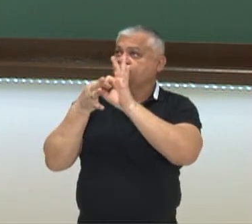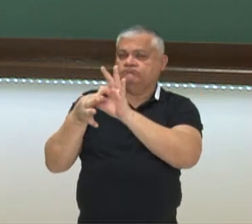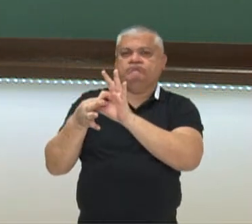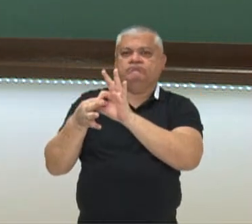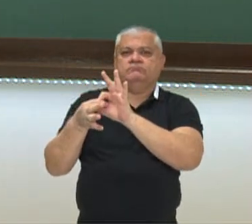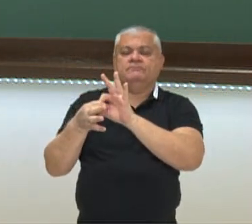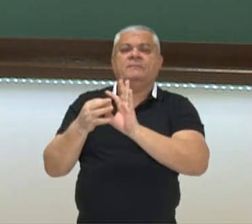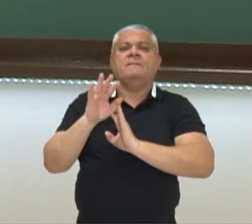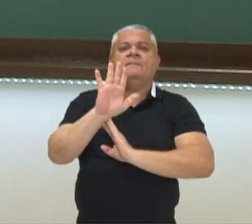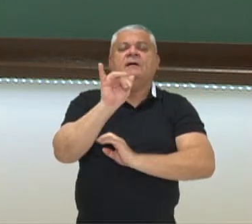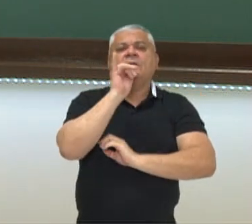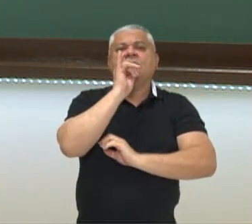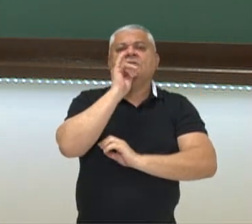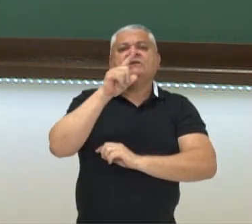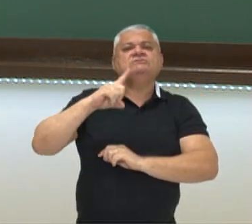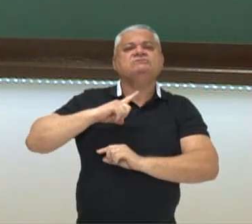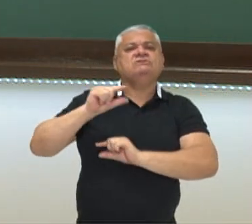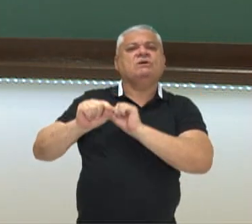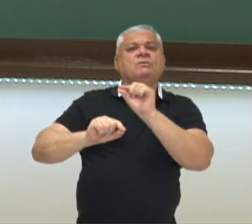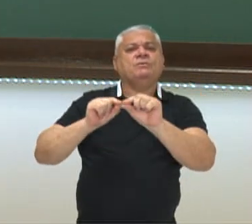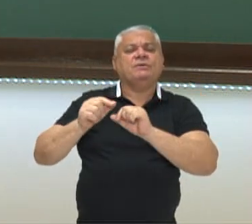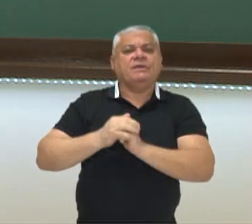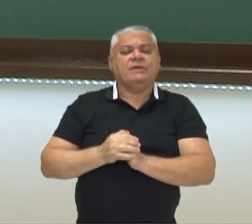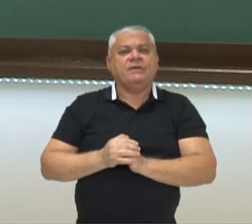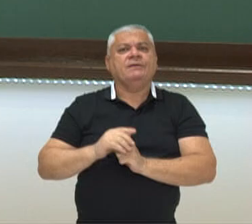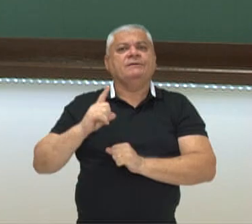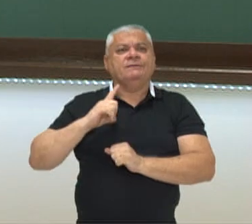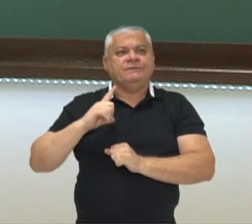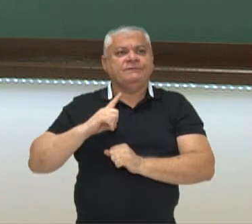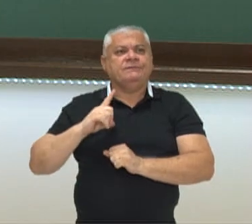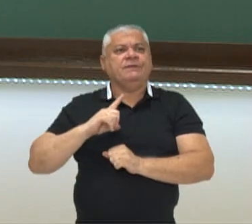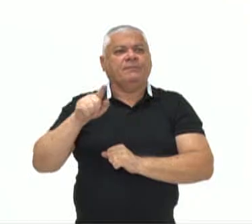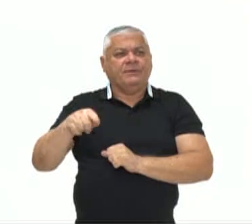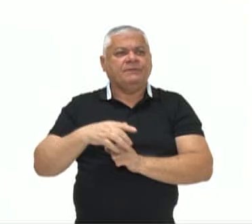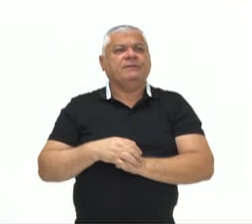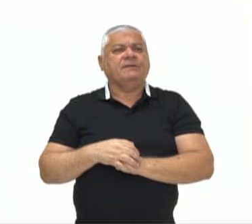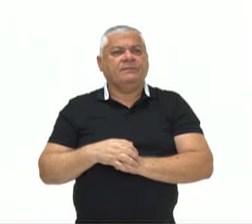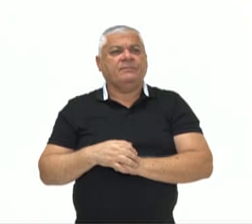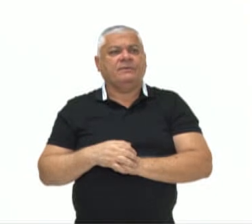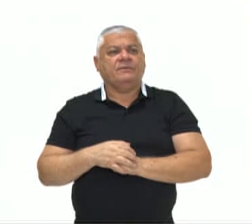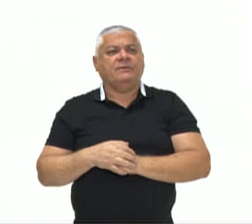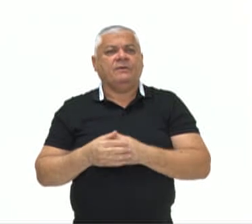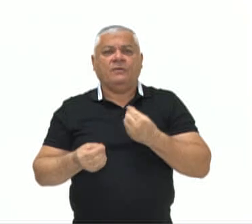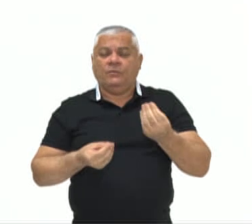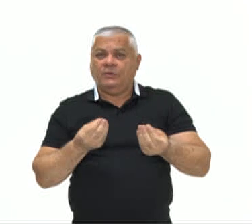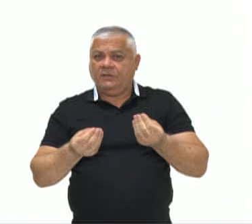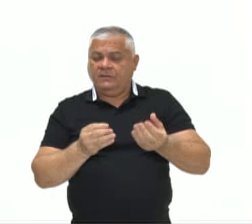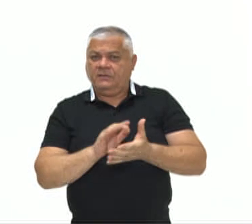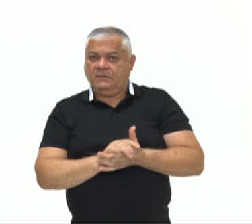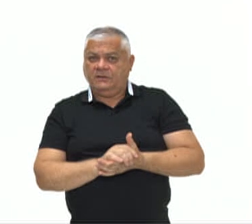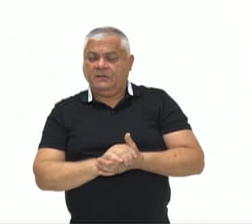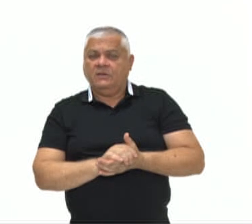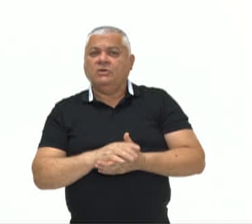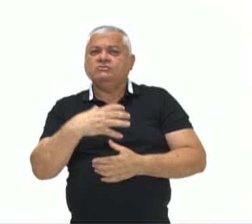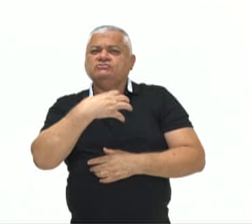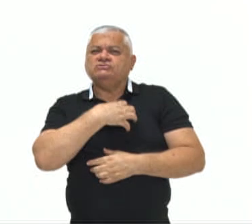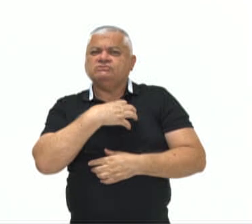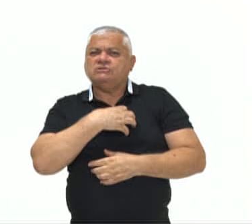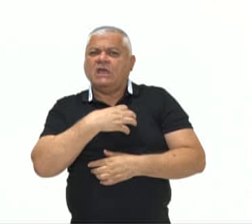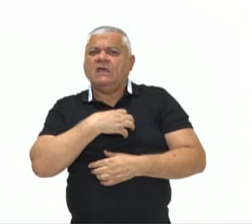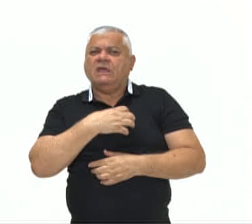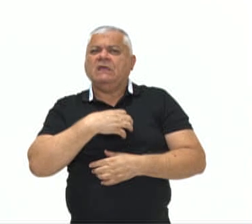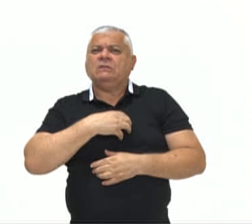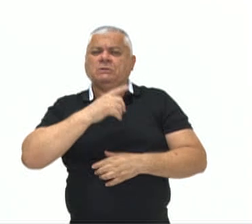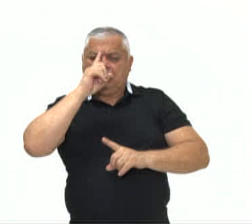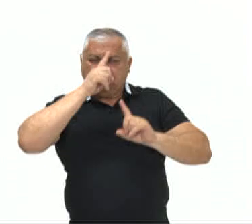colônia, estavam a questão do estamento burocrático patrimonial. Quer dizer, as formas de manutenção de